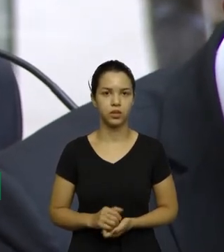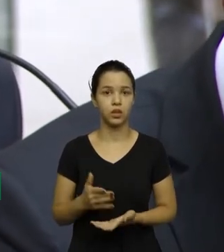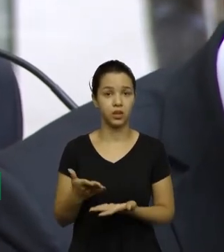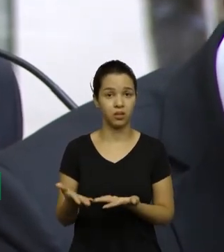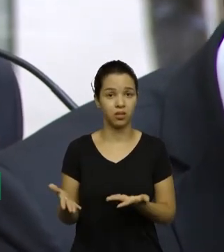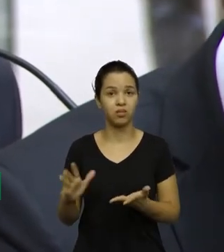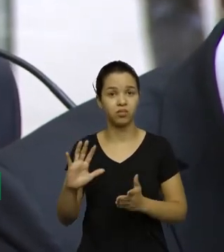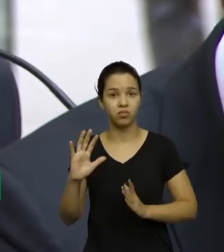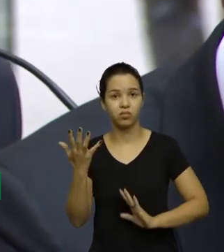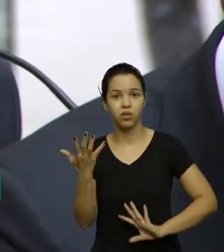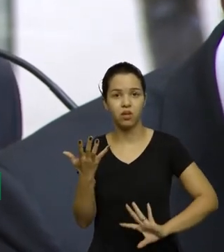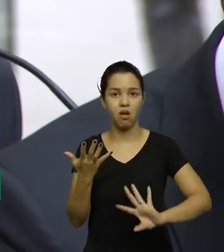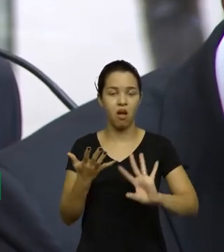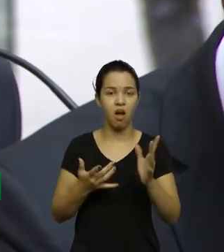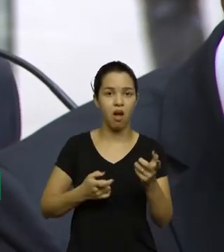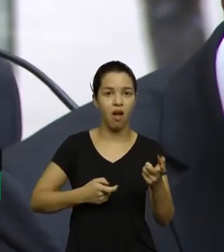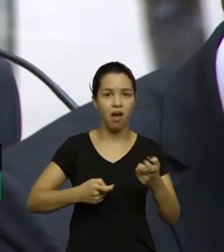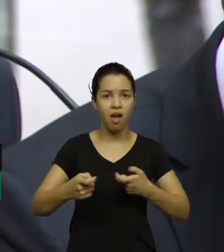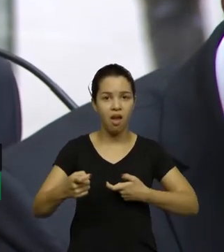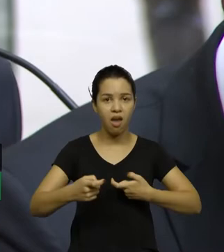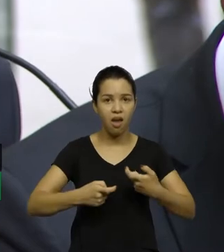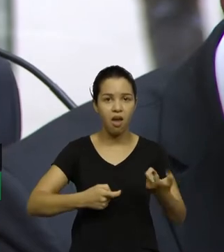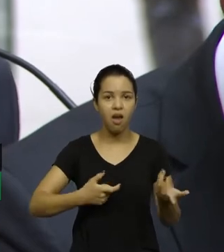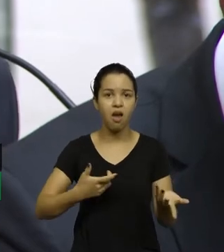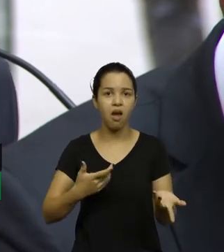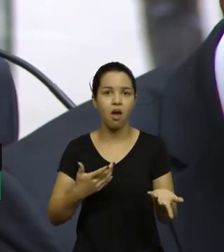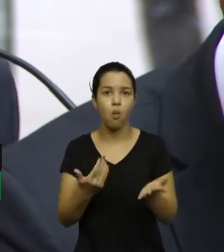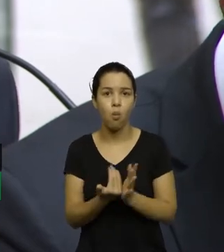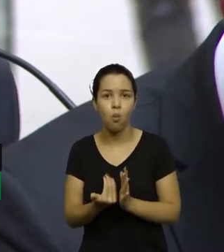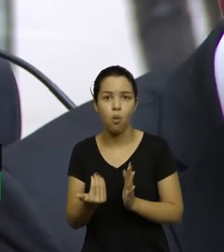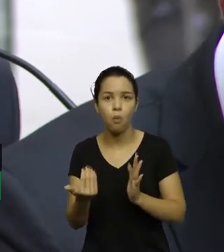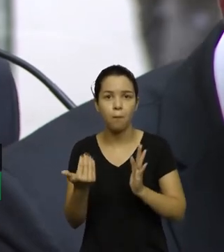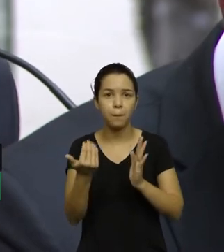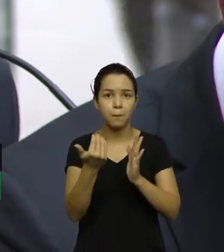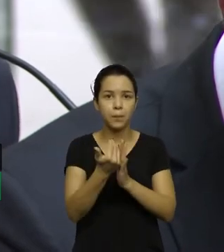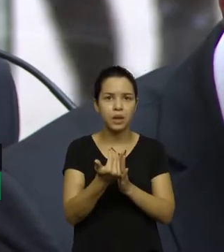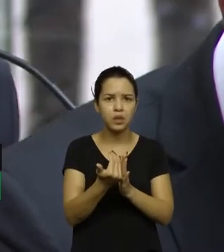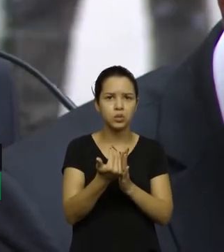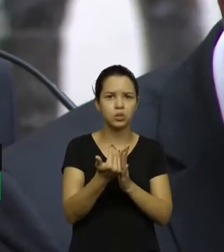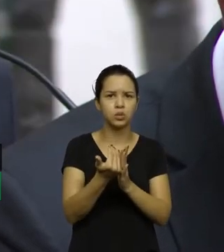de guerras e tal, o aumento violento